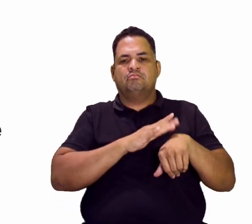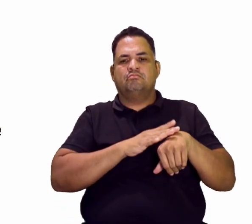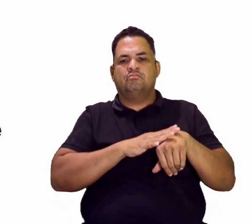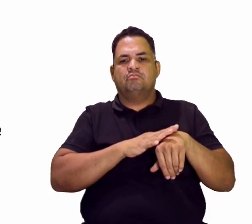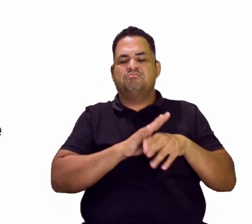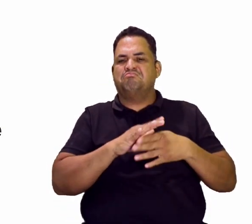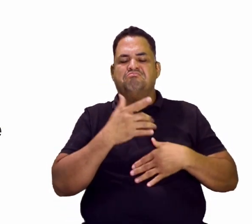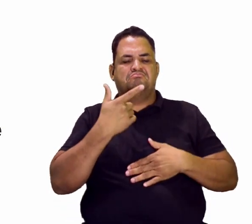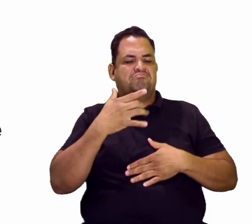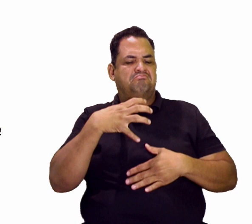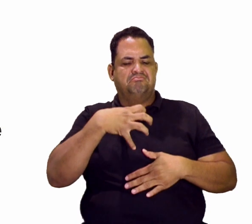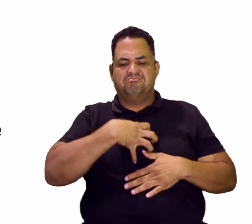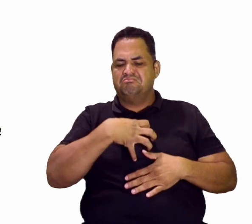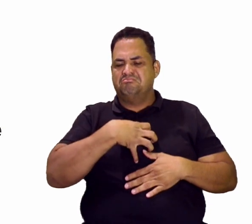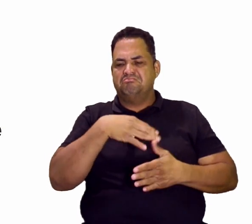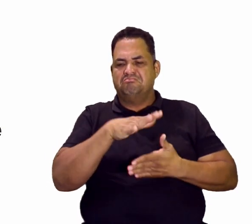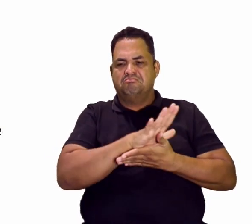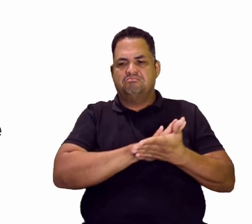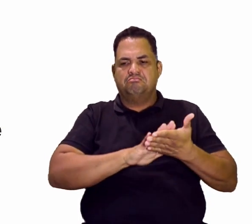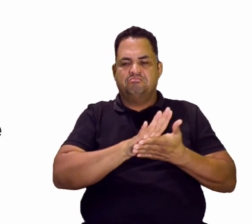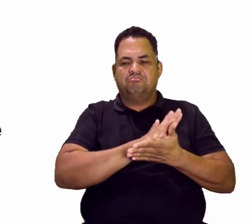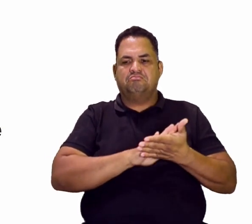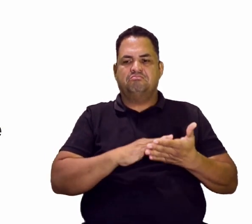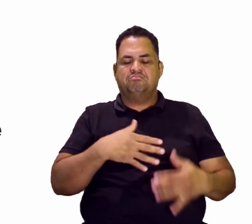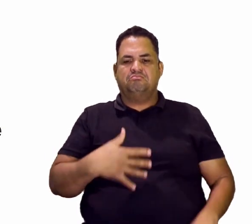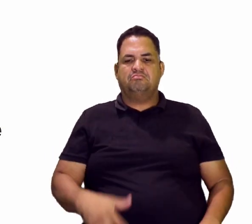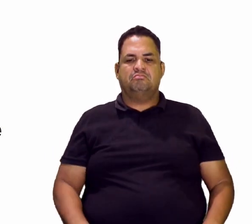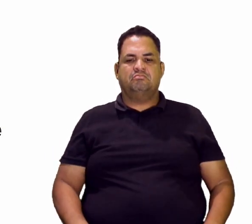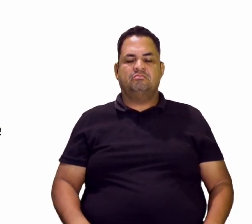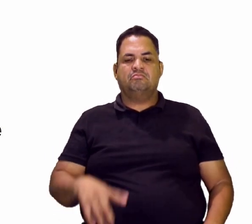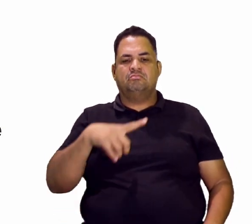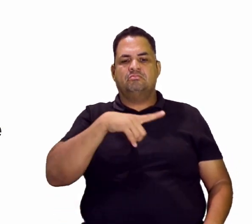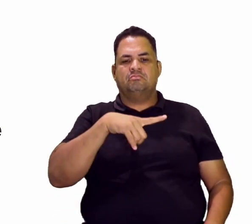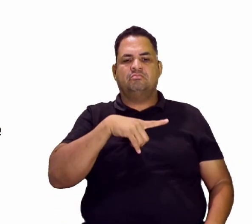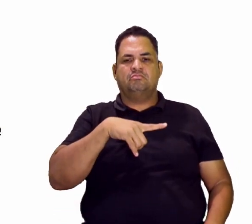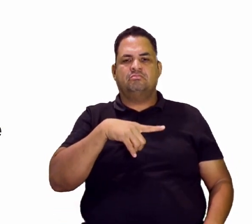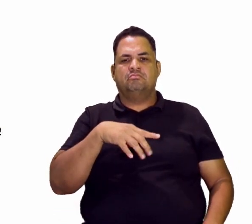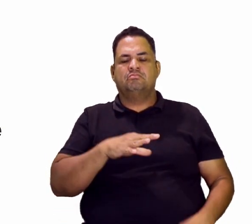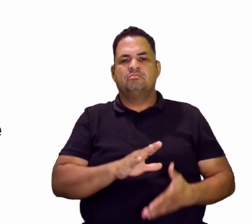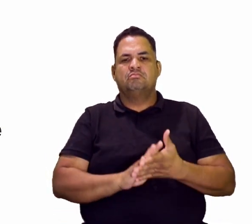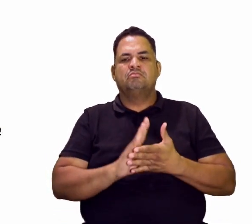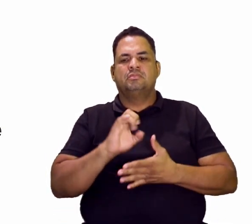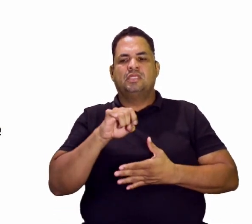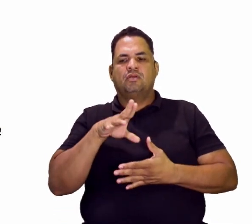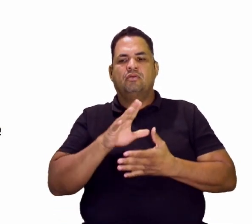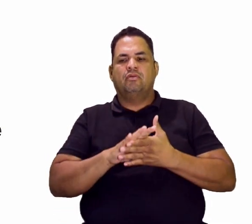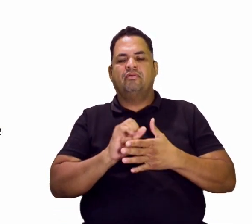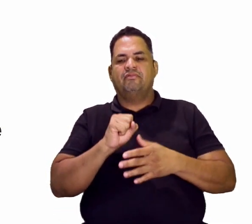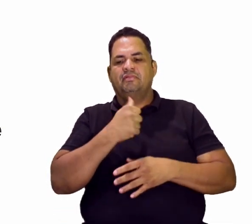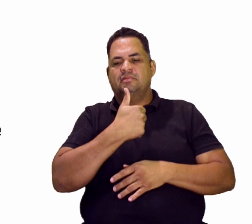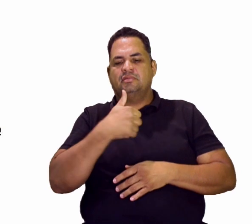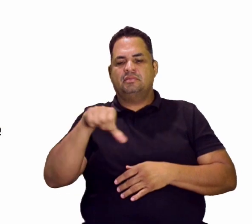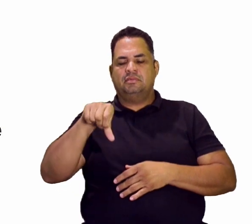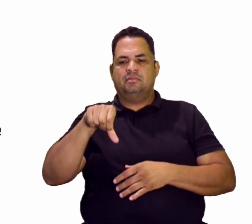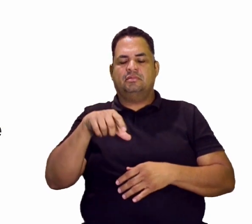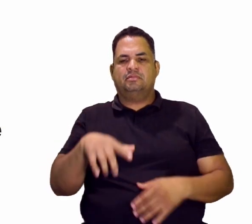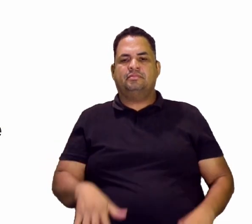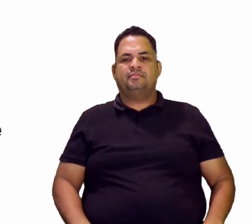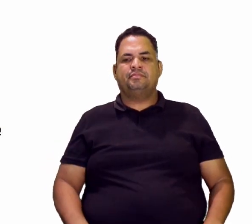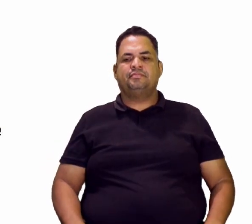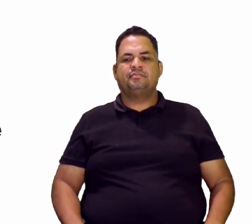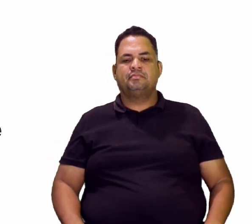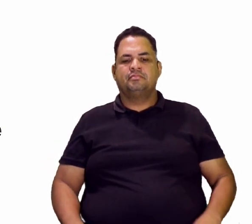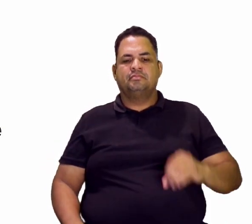são assintomáticos. A gente teve situações aí do SARS-CoV-19 justamente nessa situação,